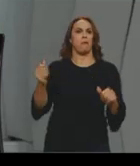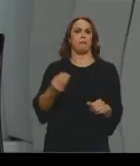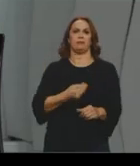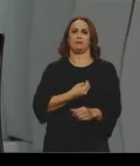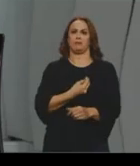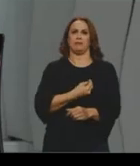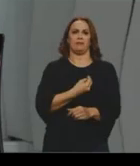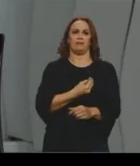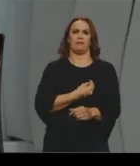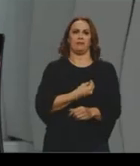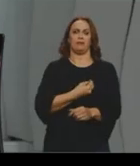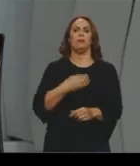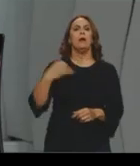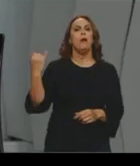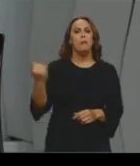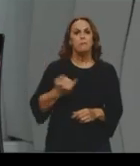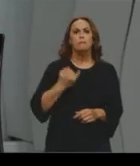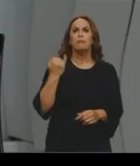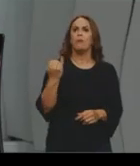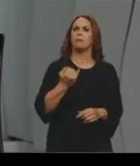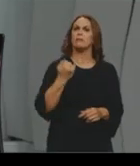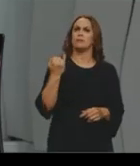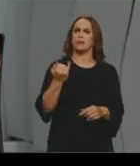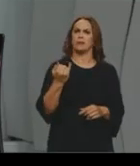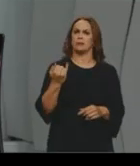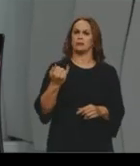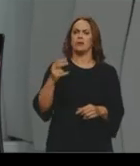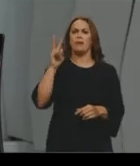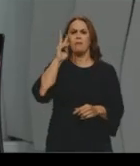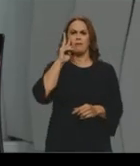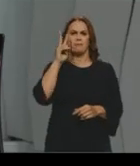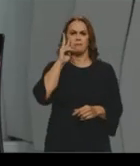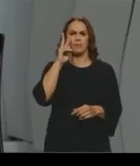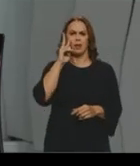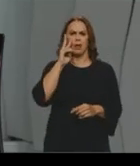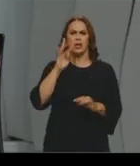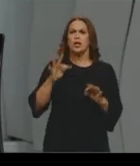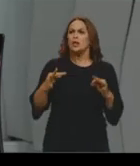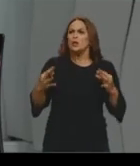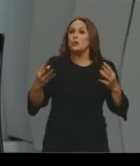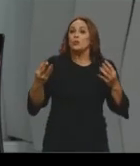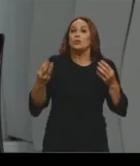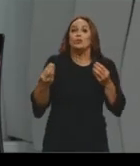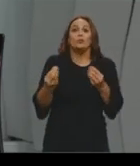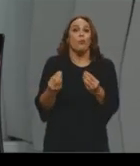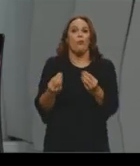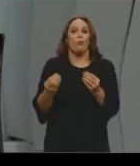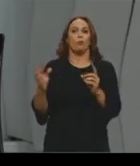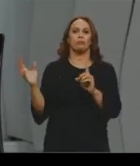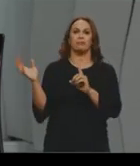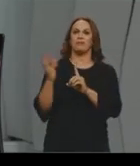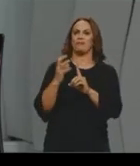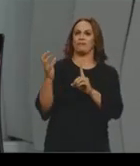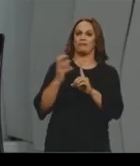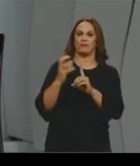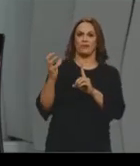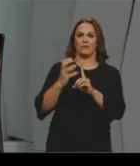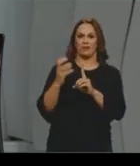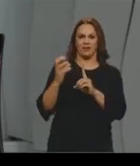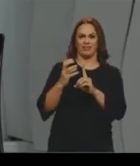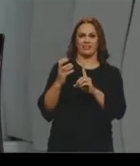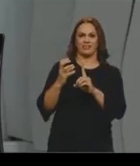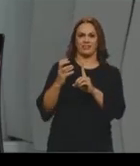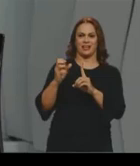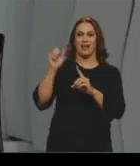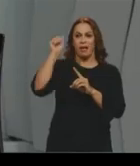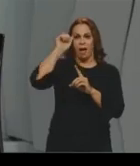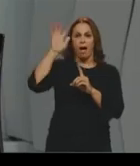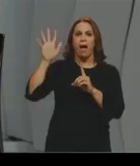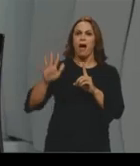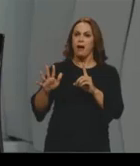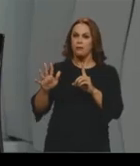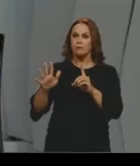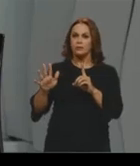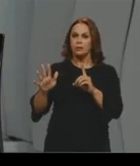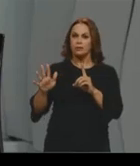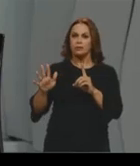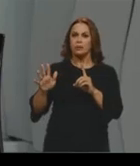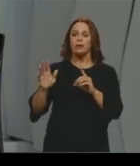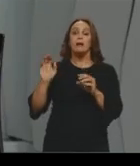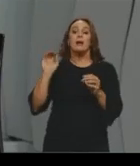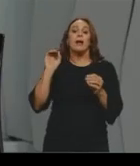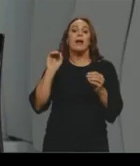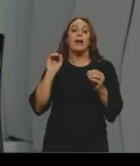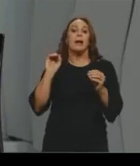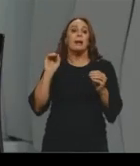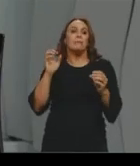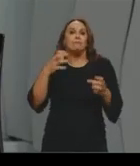né? Dizer que toda a influência que nós temos, elas constituíram o que nós somos hoje, né? Não há uma